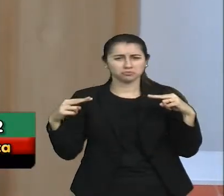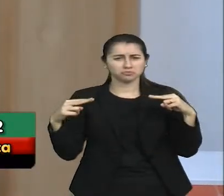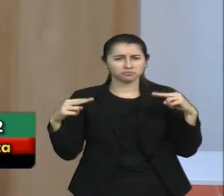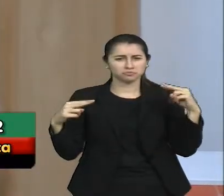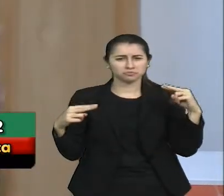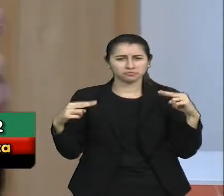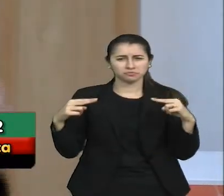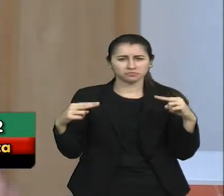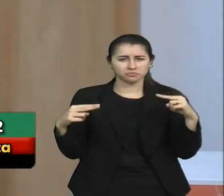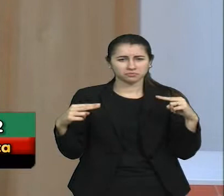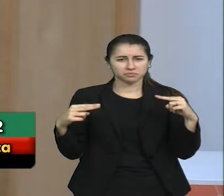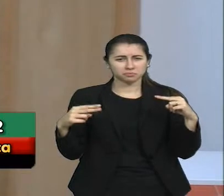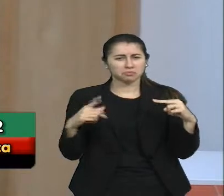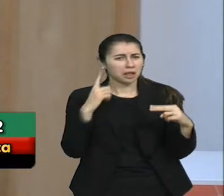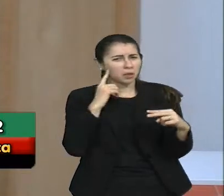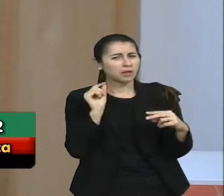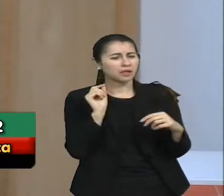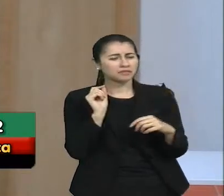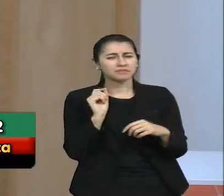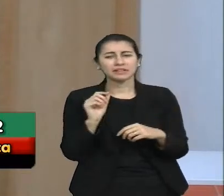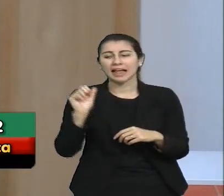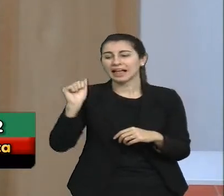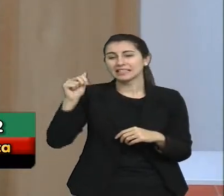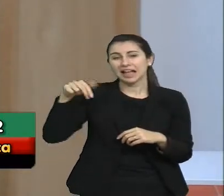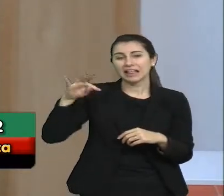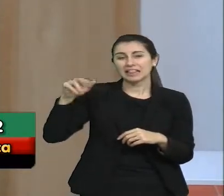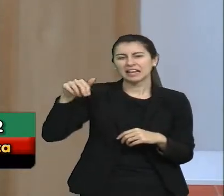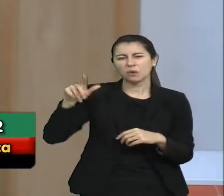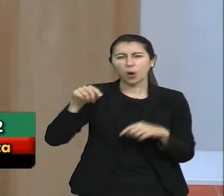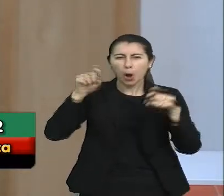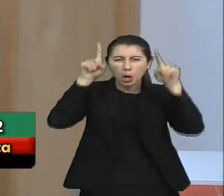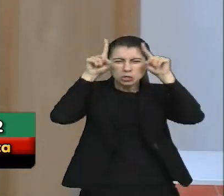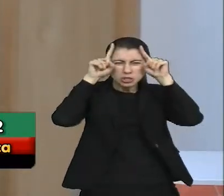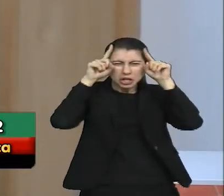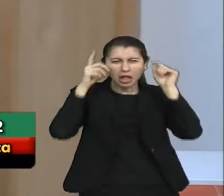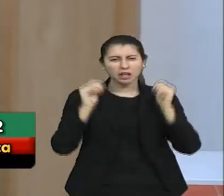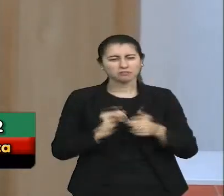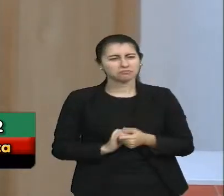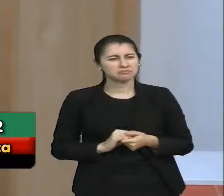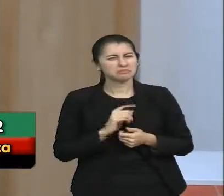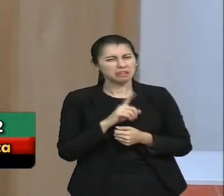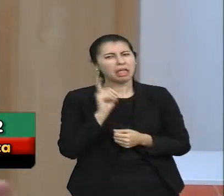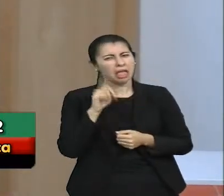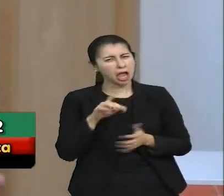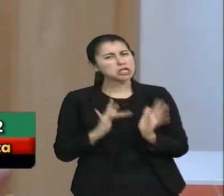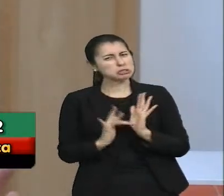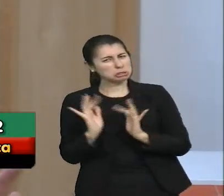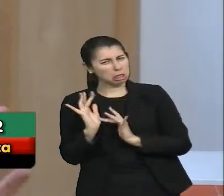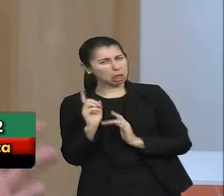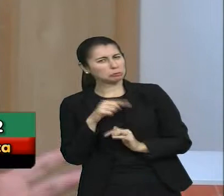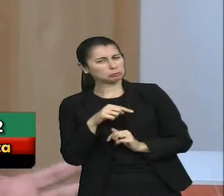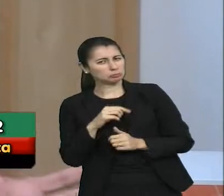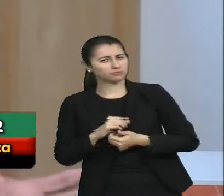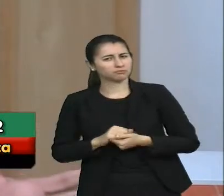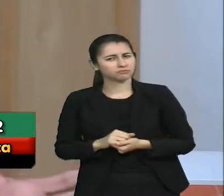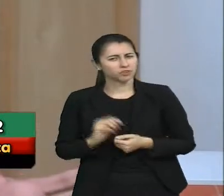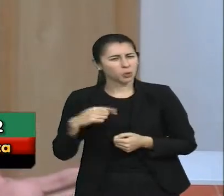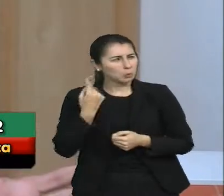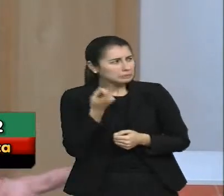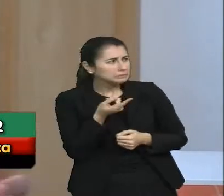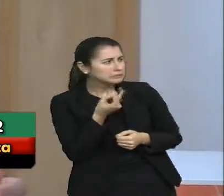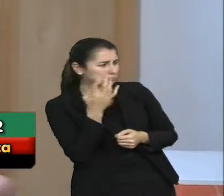dizia satanista, né? E ele falou, mano, o bagulho é de Deus. Aí a gente ficou sem entender,